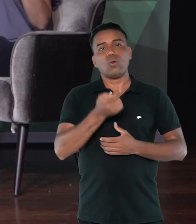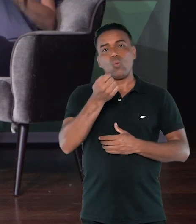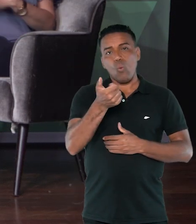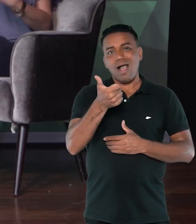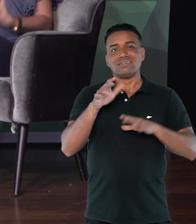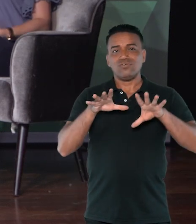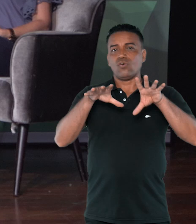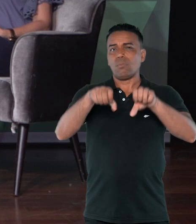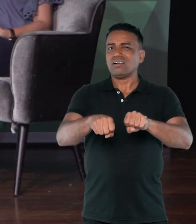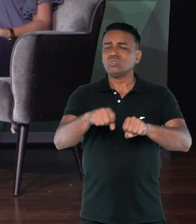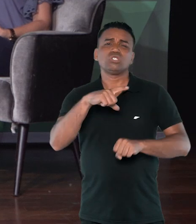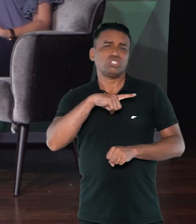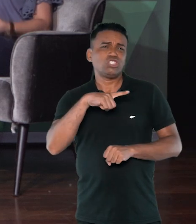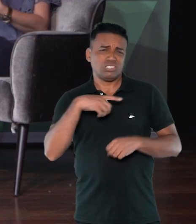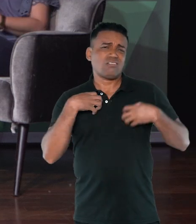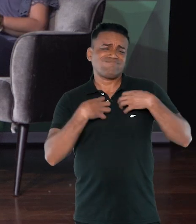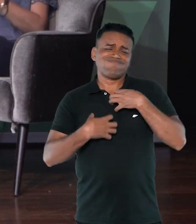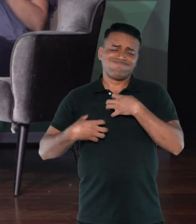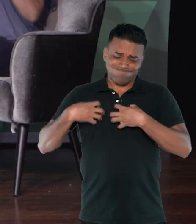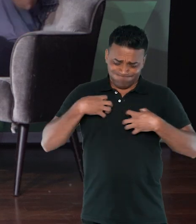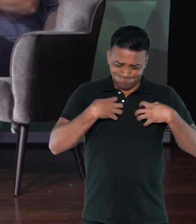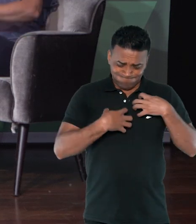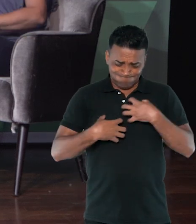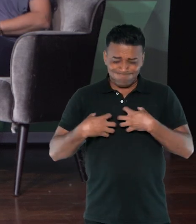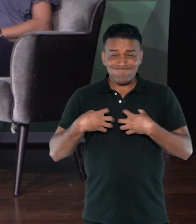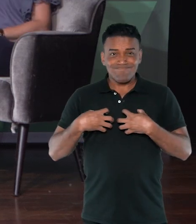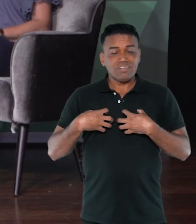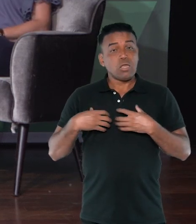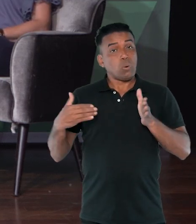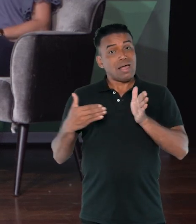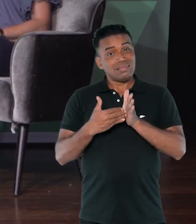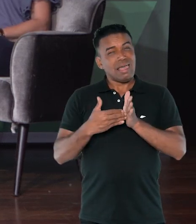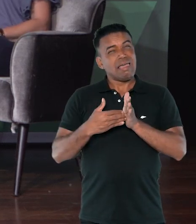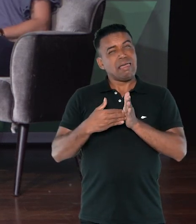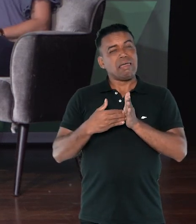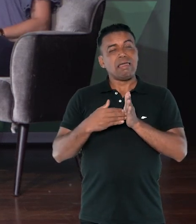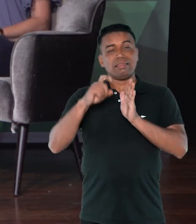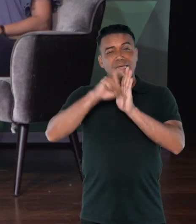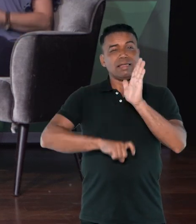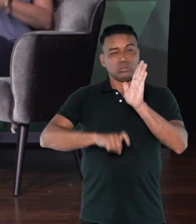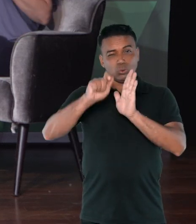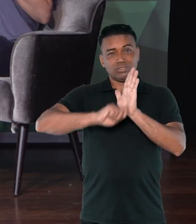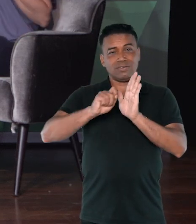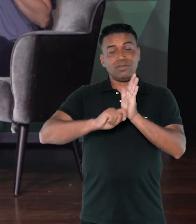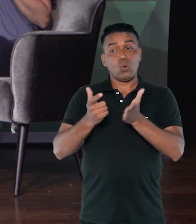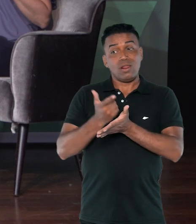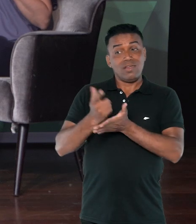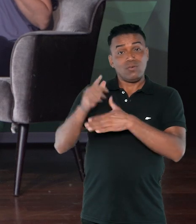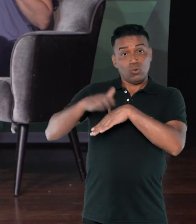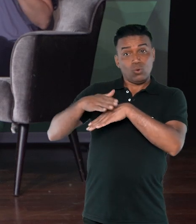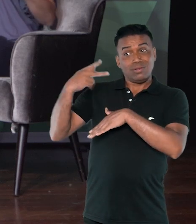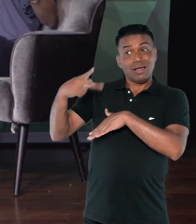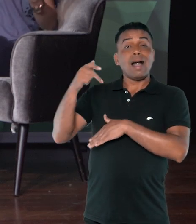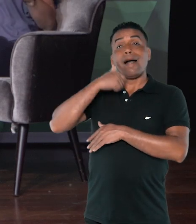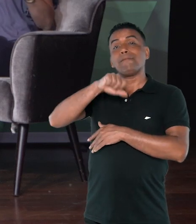em que eu coloco essa angústia, muito de uma psicóloga quase a se formar, né, dizendo assim, como é que eu vou fazer